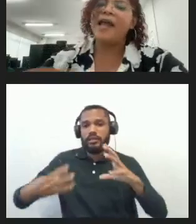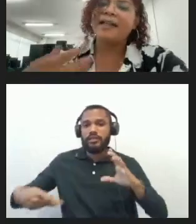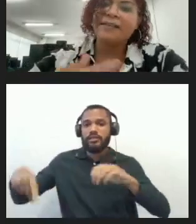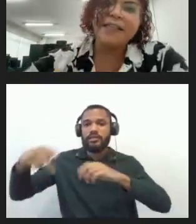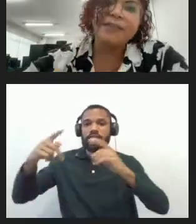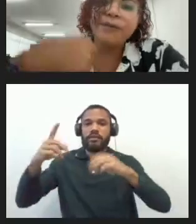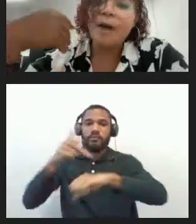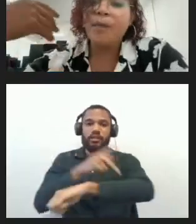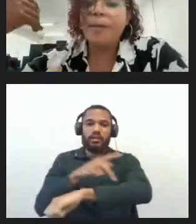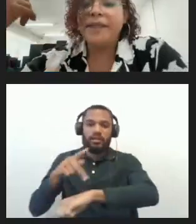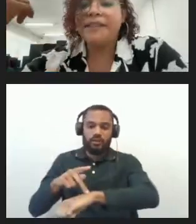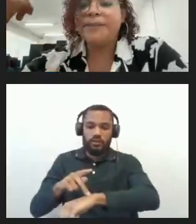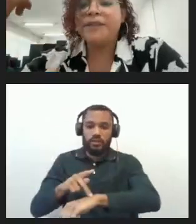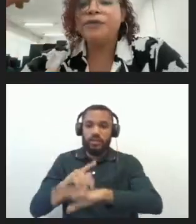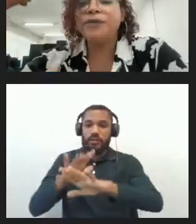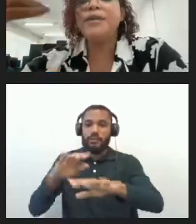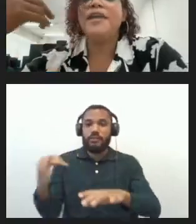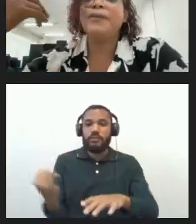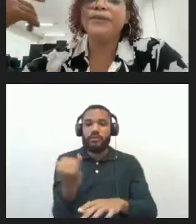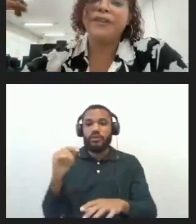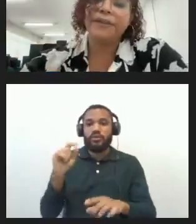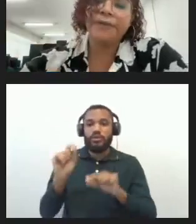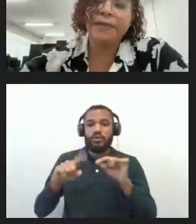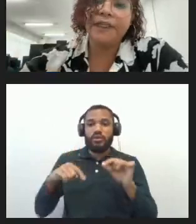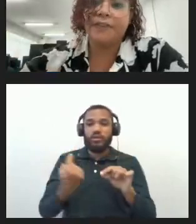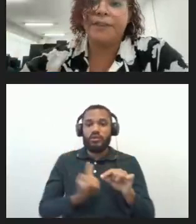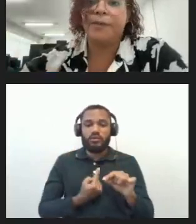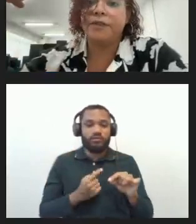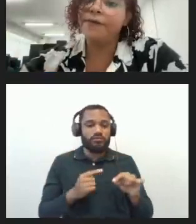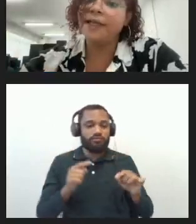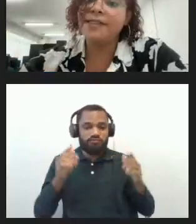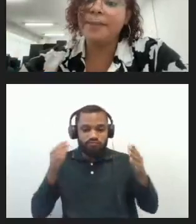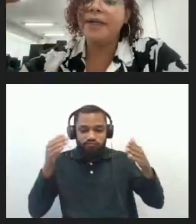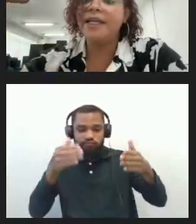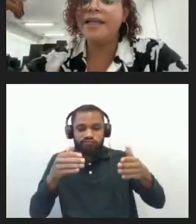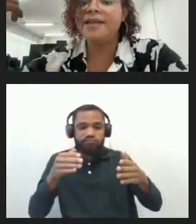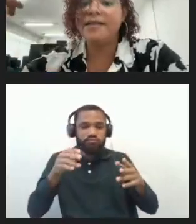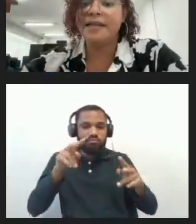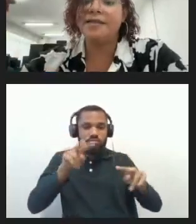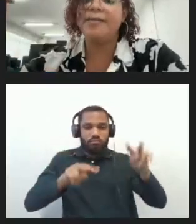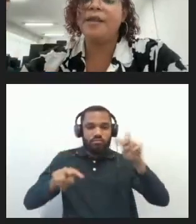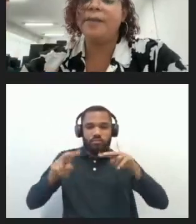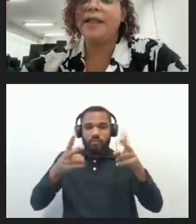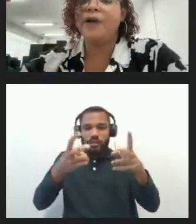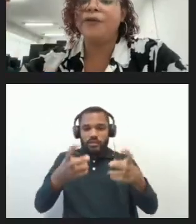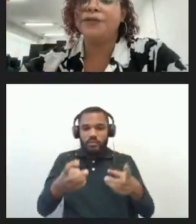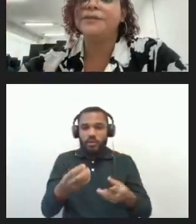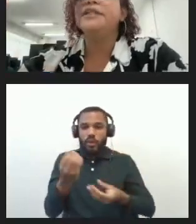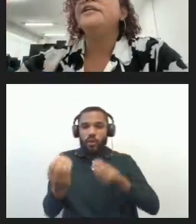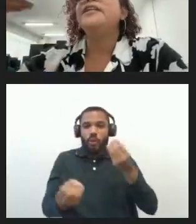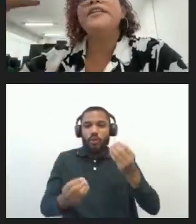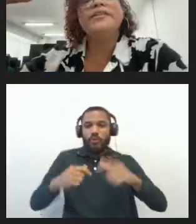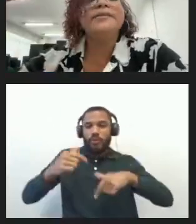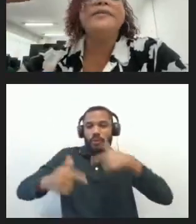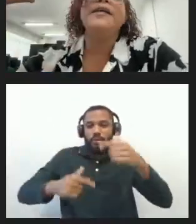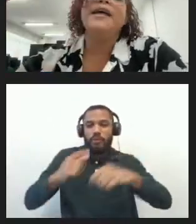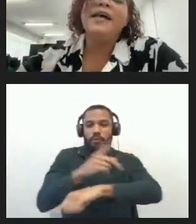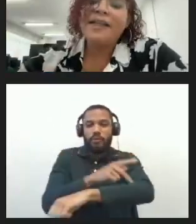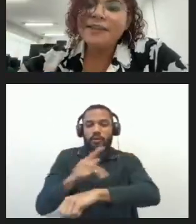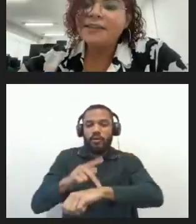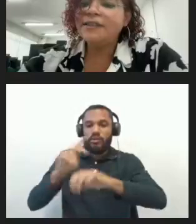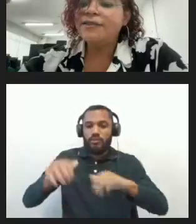tenha um olhar atento e uma boa percepção do que é possível que a gente possa oferecer para enriquecer esse trabalho pedagógico. E